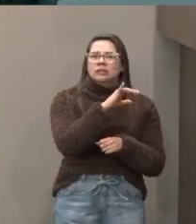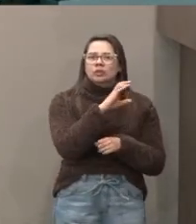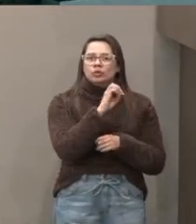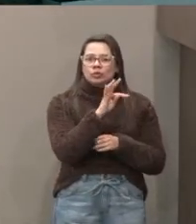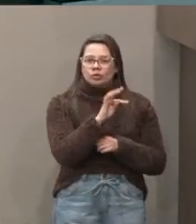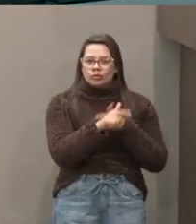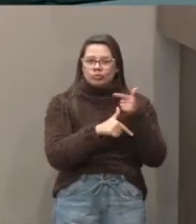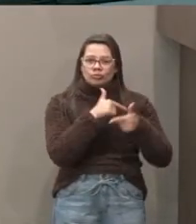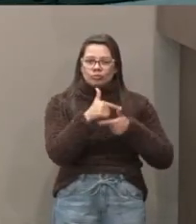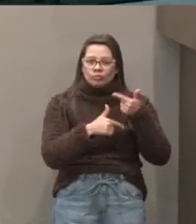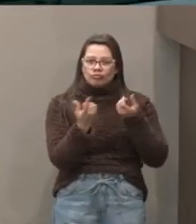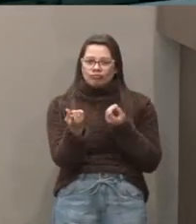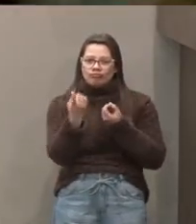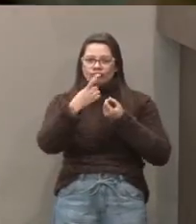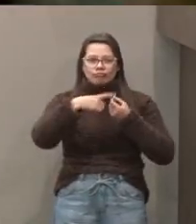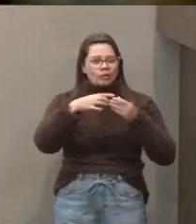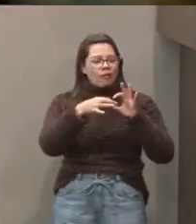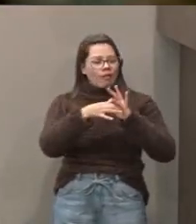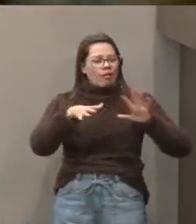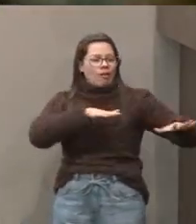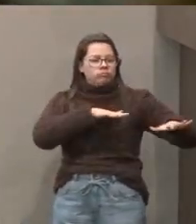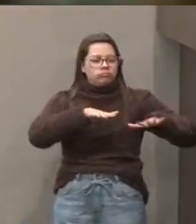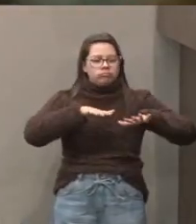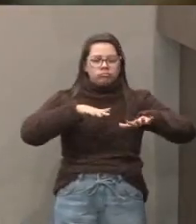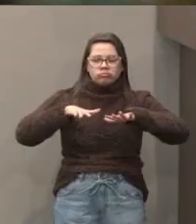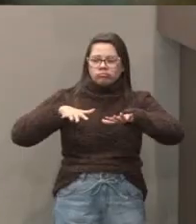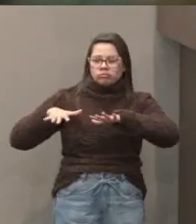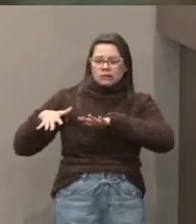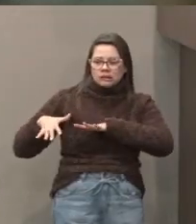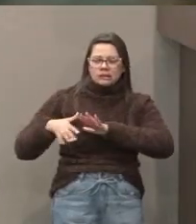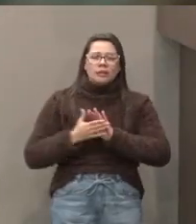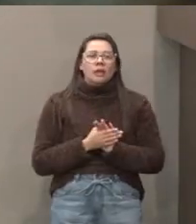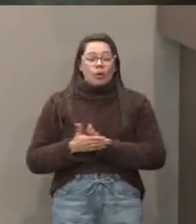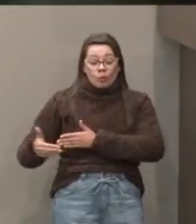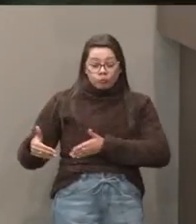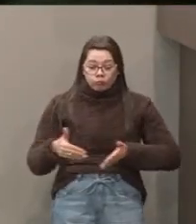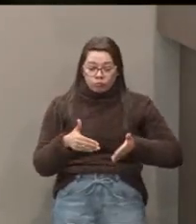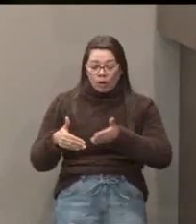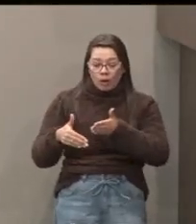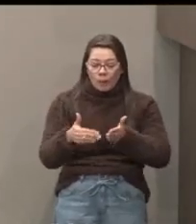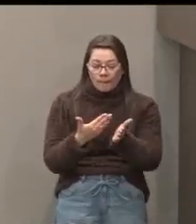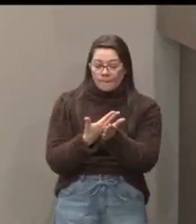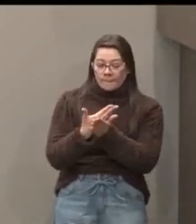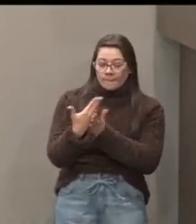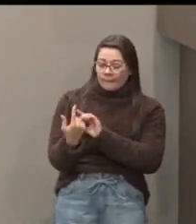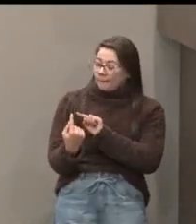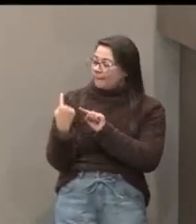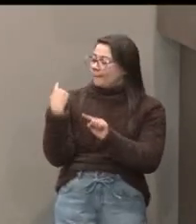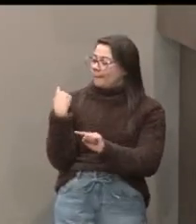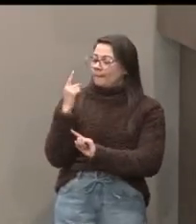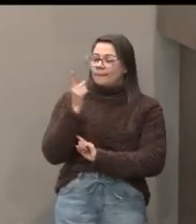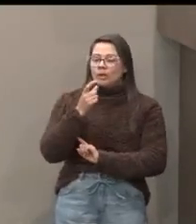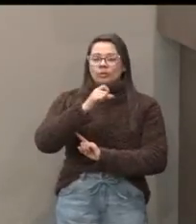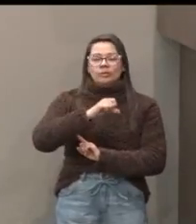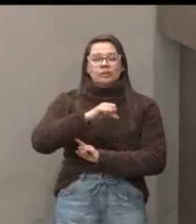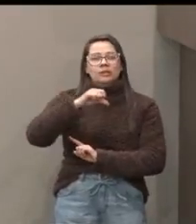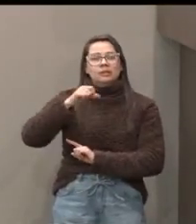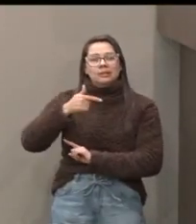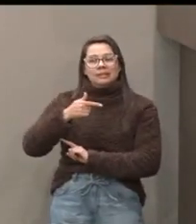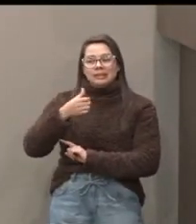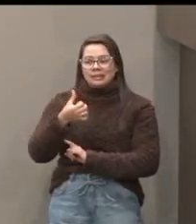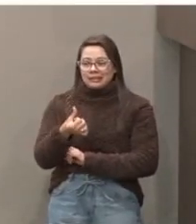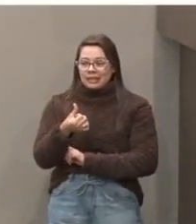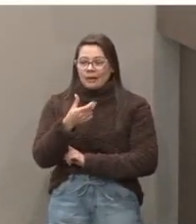trabalha para devolver a liberdade dos movimentos. Uma jornada que começou em 1976, quando